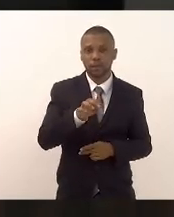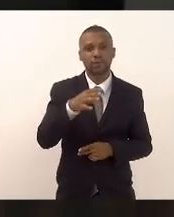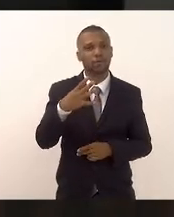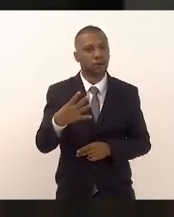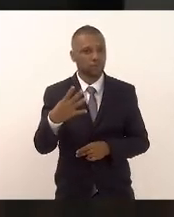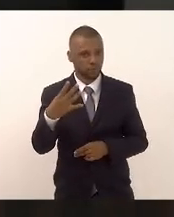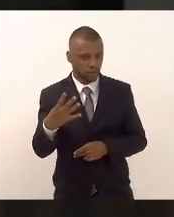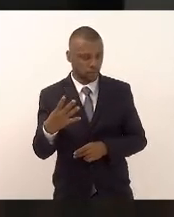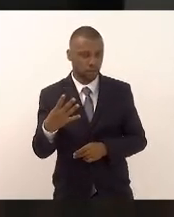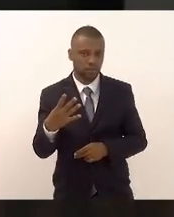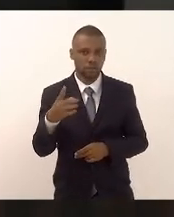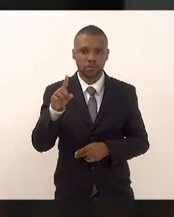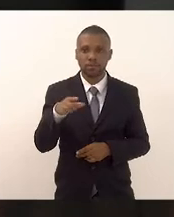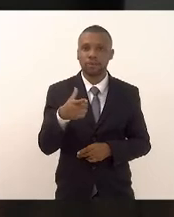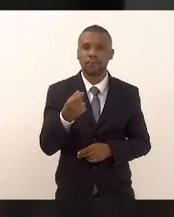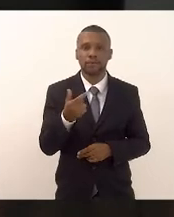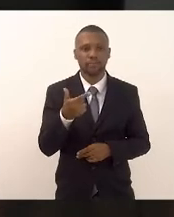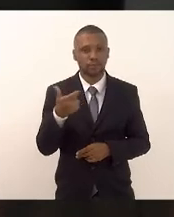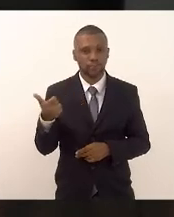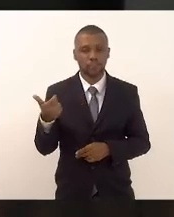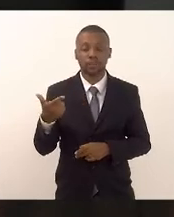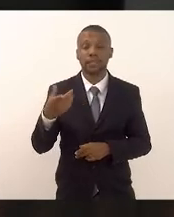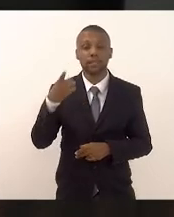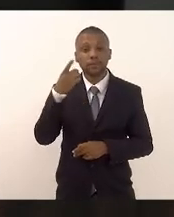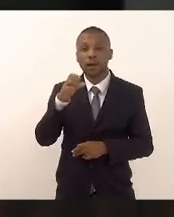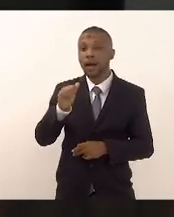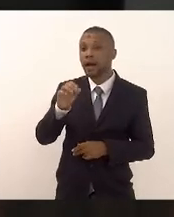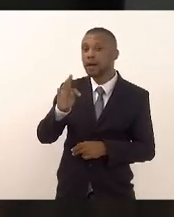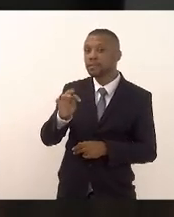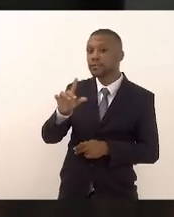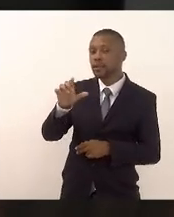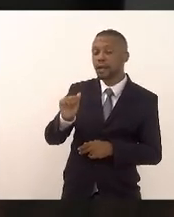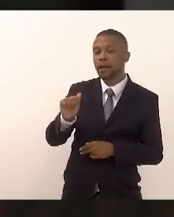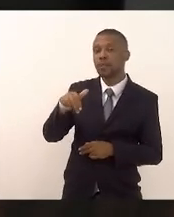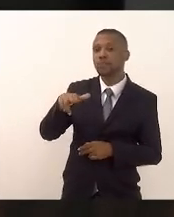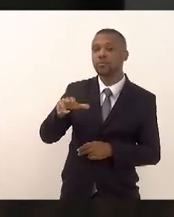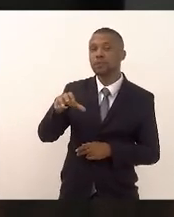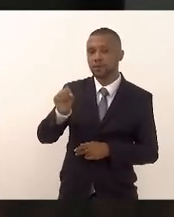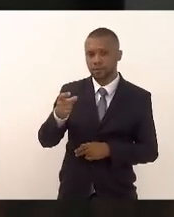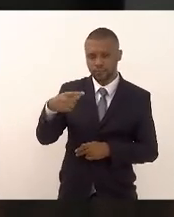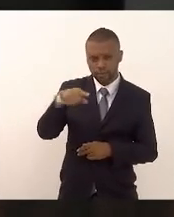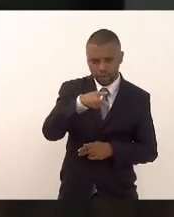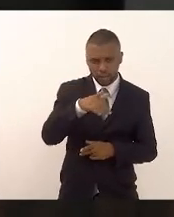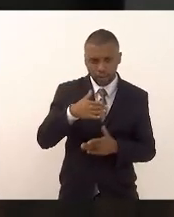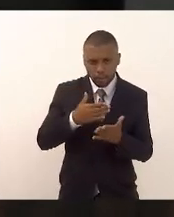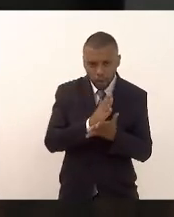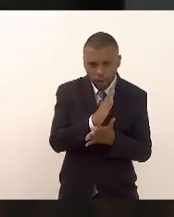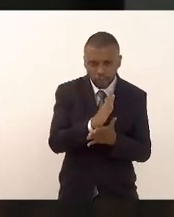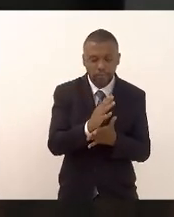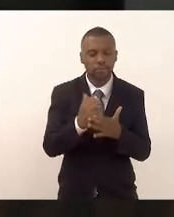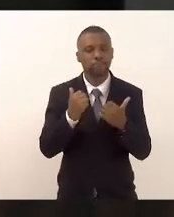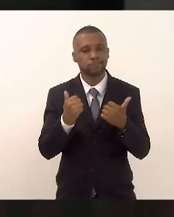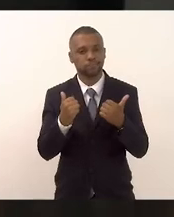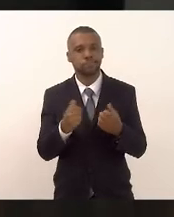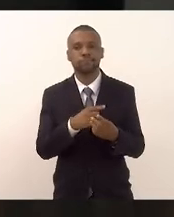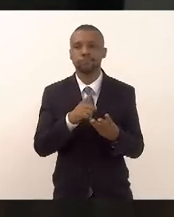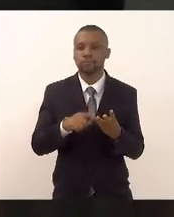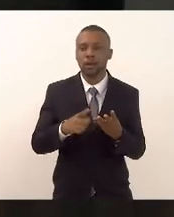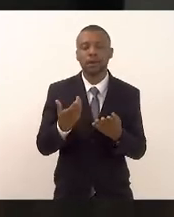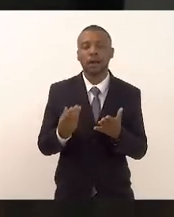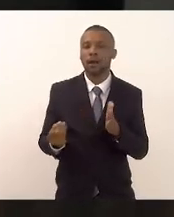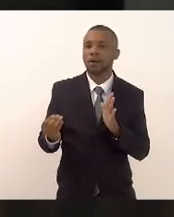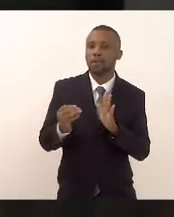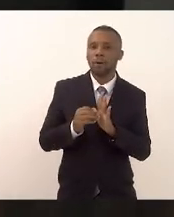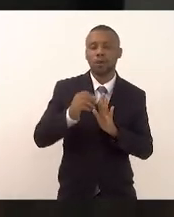3944 de 21, deputado Atila Nunes. Se os que aprovam, permaneçam como estão, aprovado. Requer a inclusão na ordem do dia dos